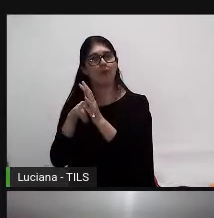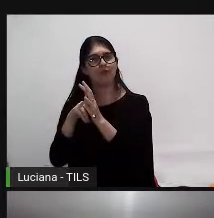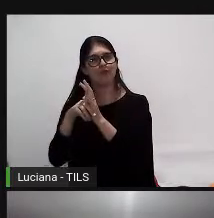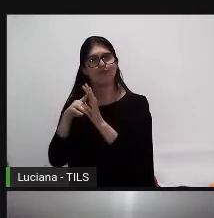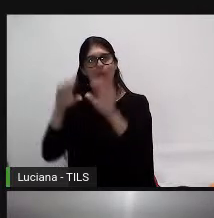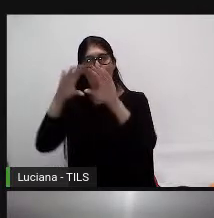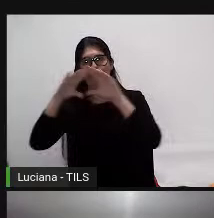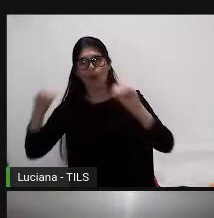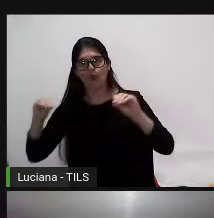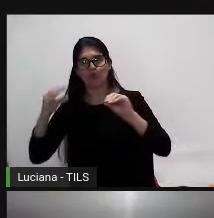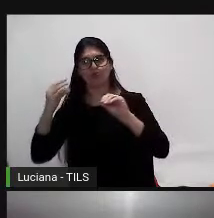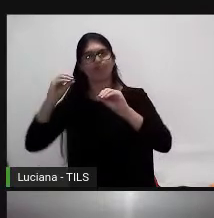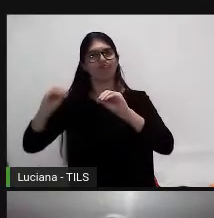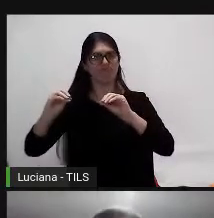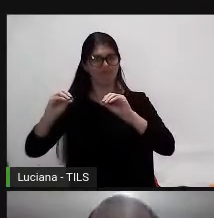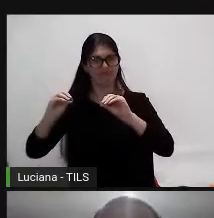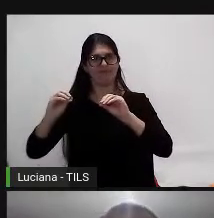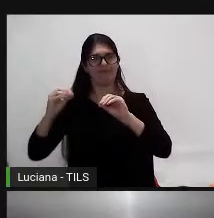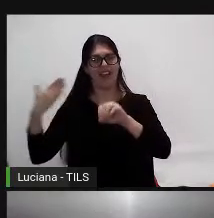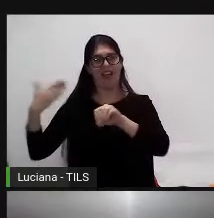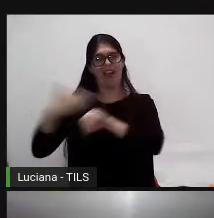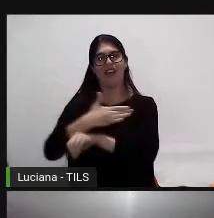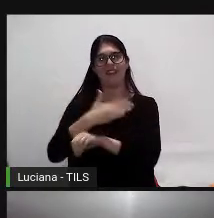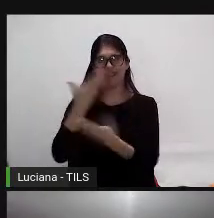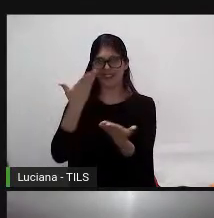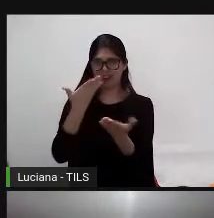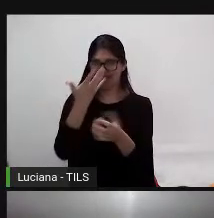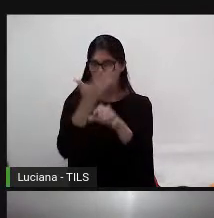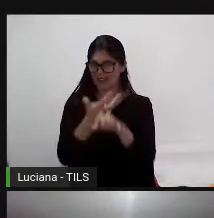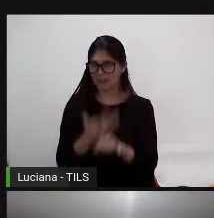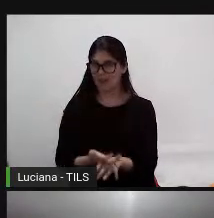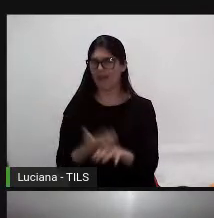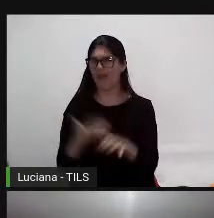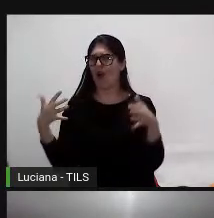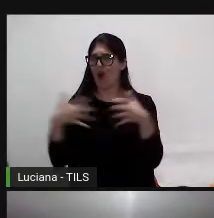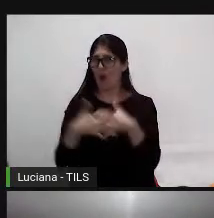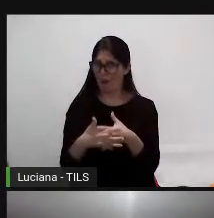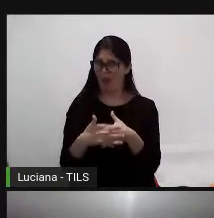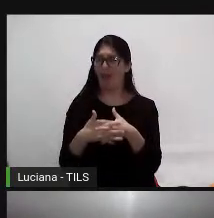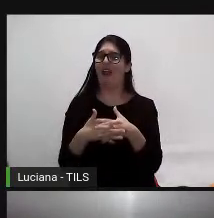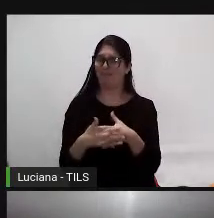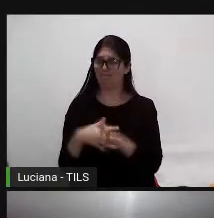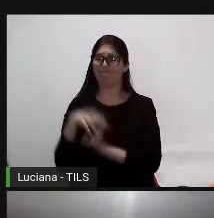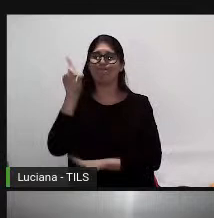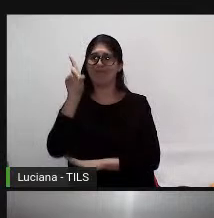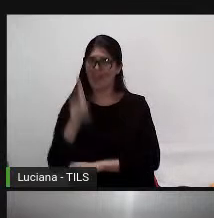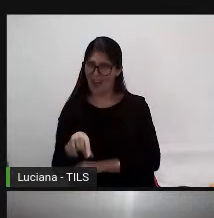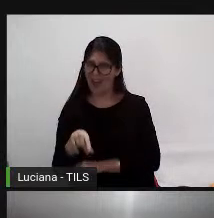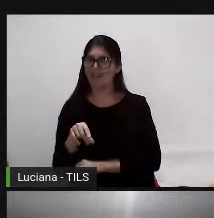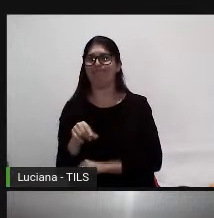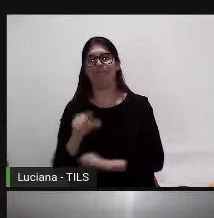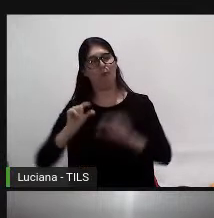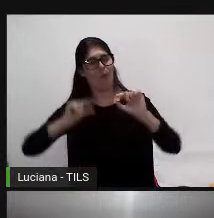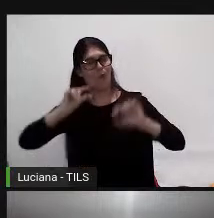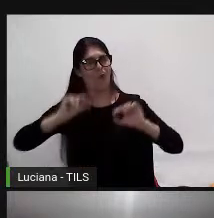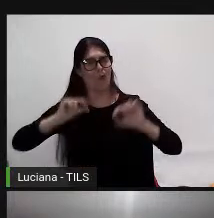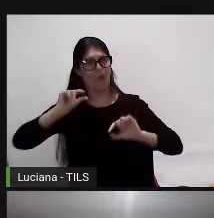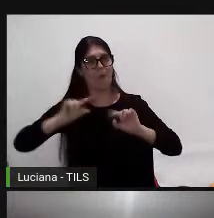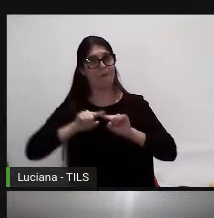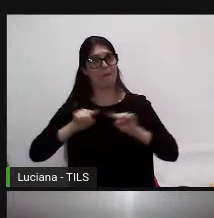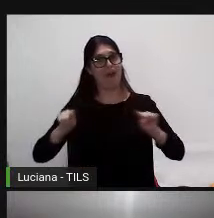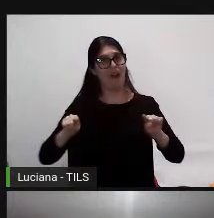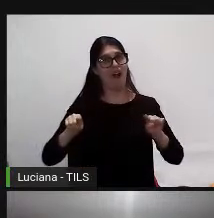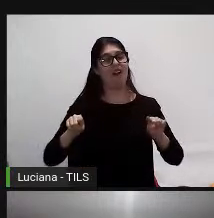acessarem a disciplina, tá? Ele é um pouco complexo, pode ser, mas nós deixamos